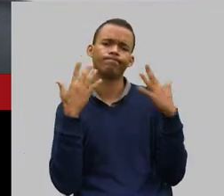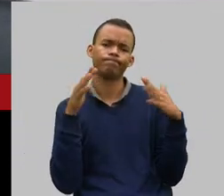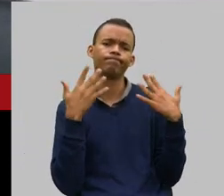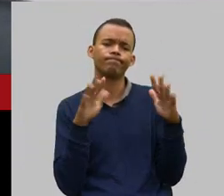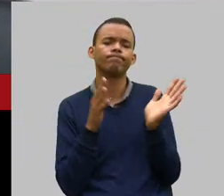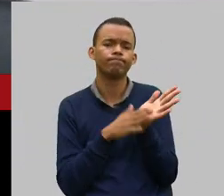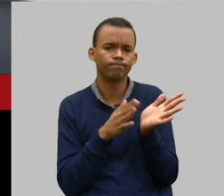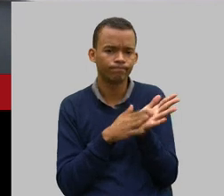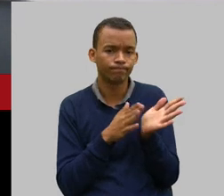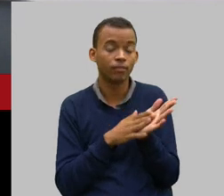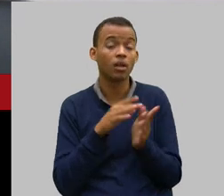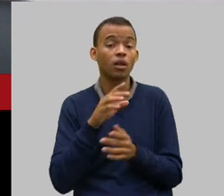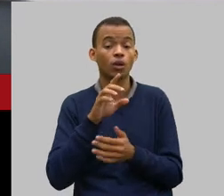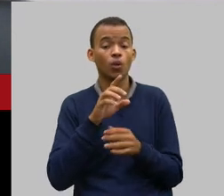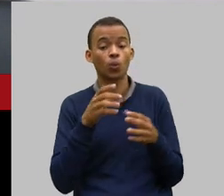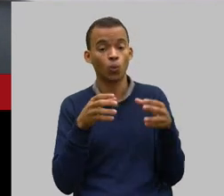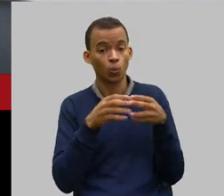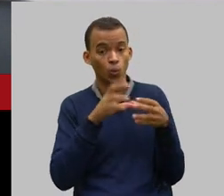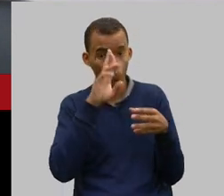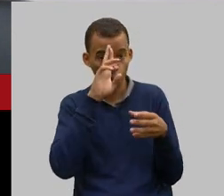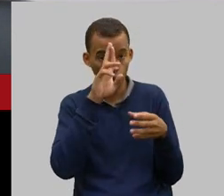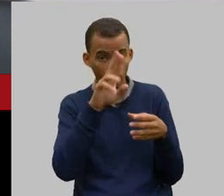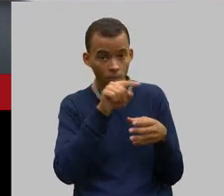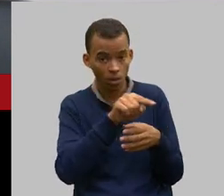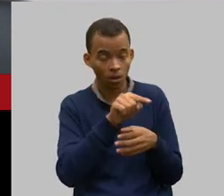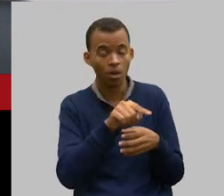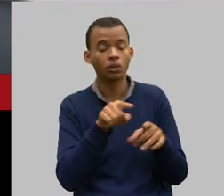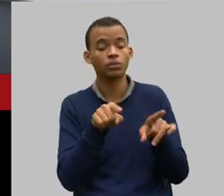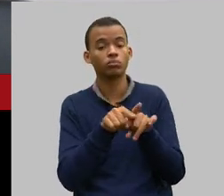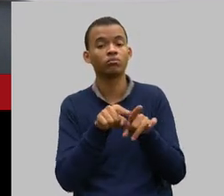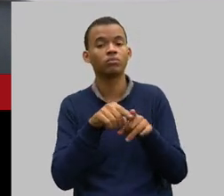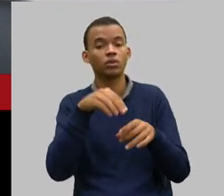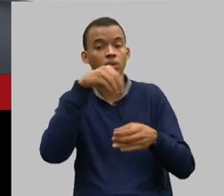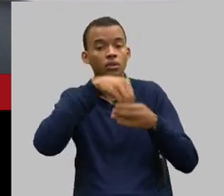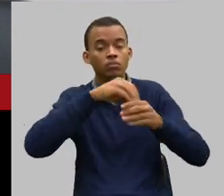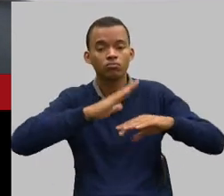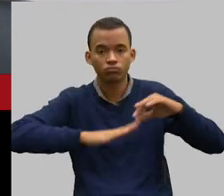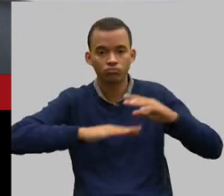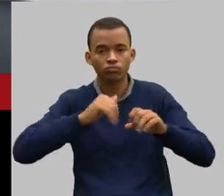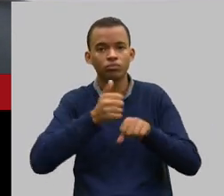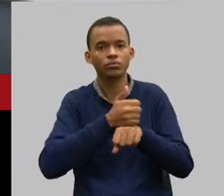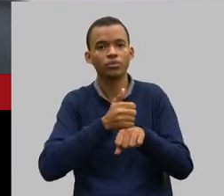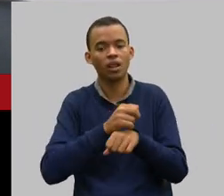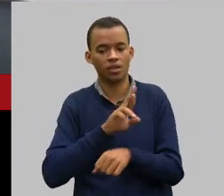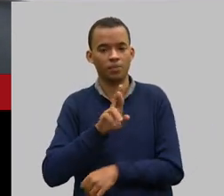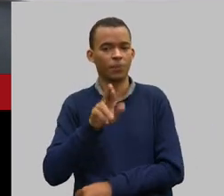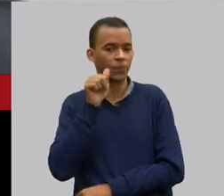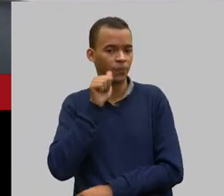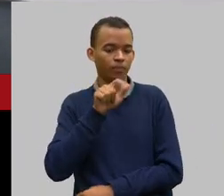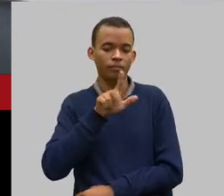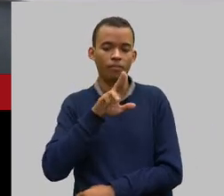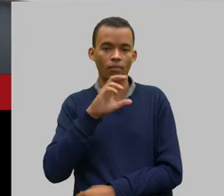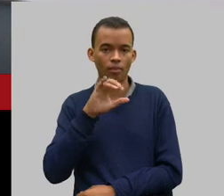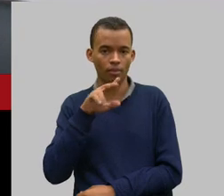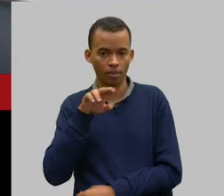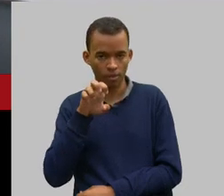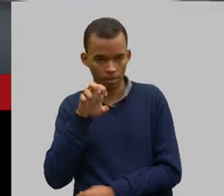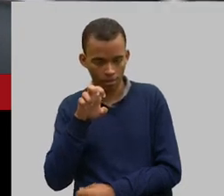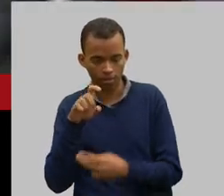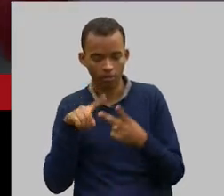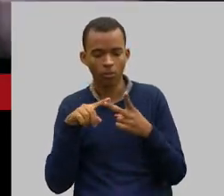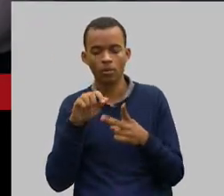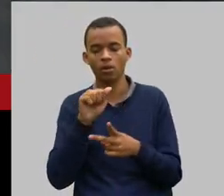né a diretoria e também todos os funcionários que na pessoa de Luciene e do Alexandre rebo também que tá